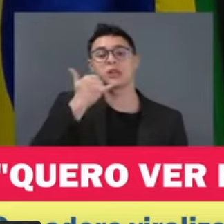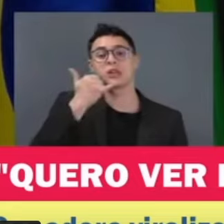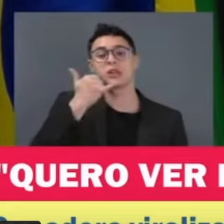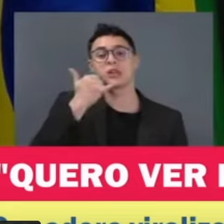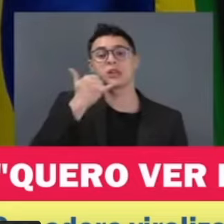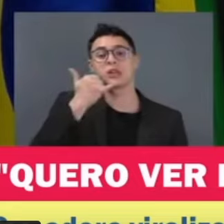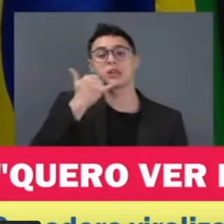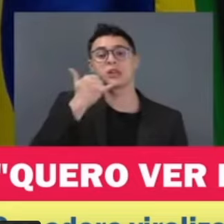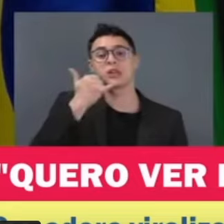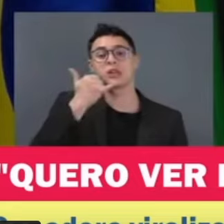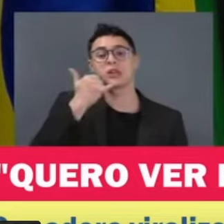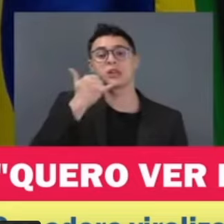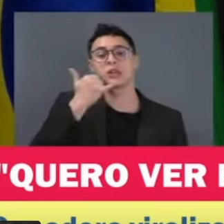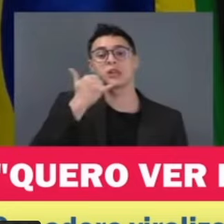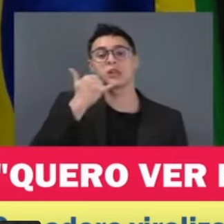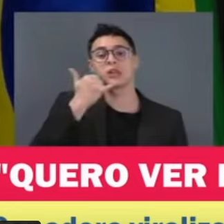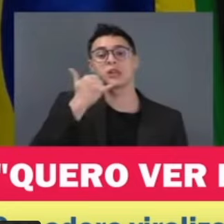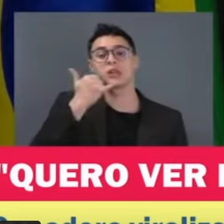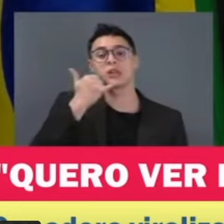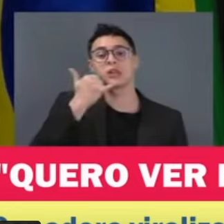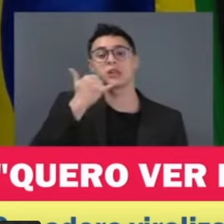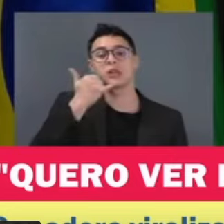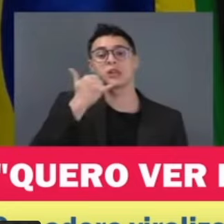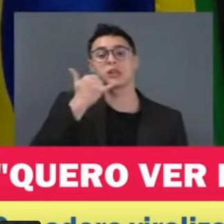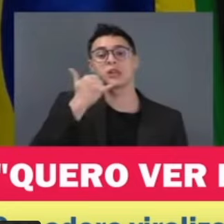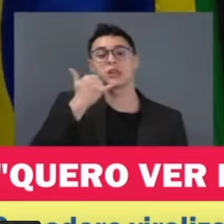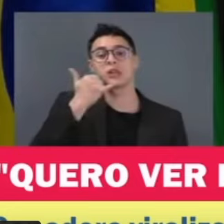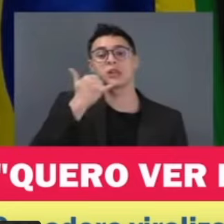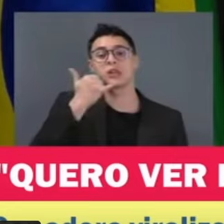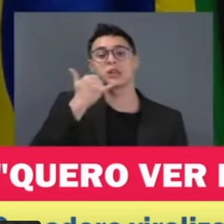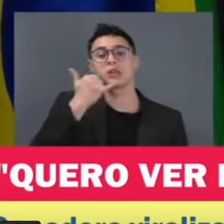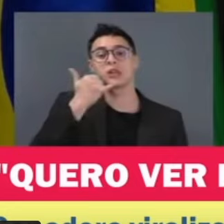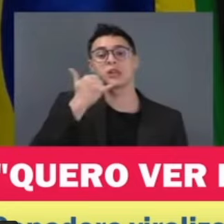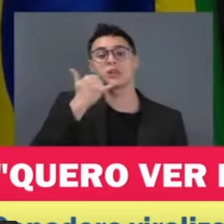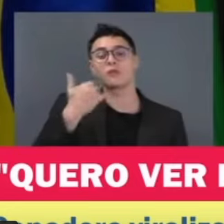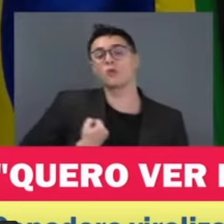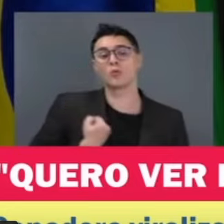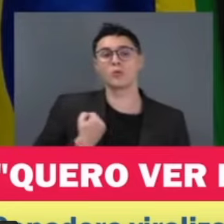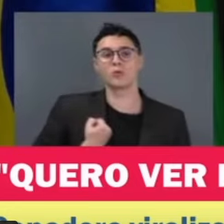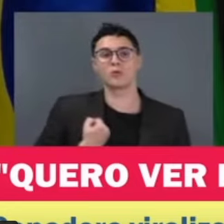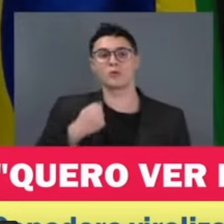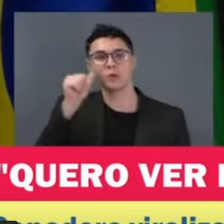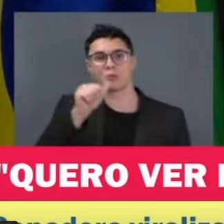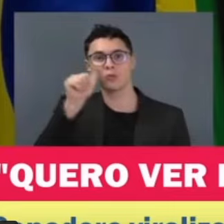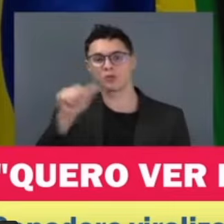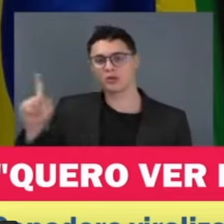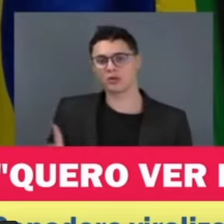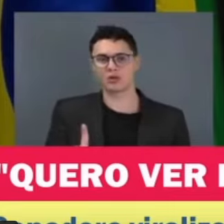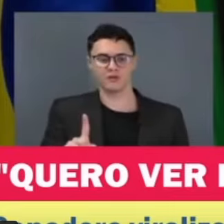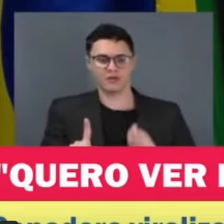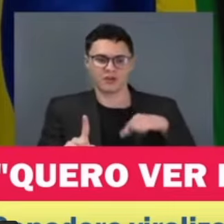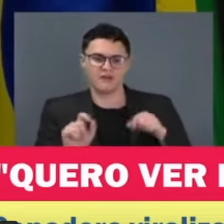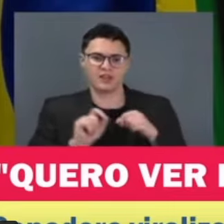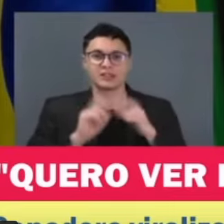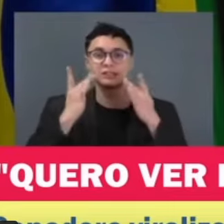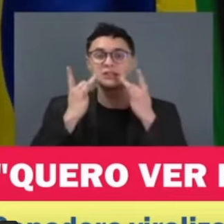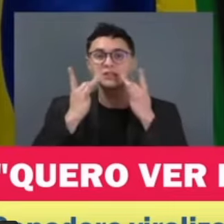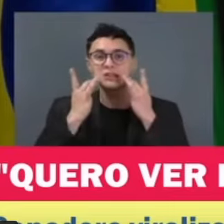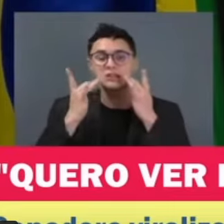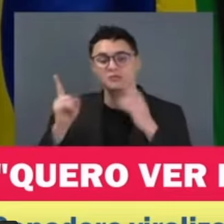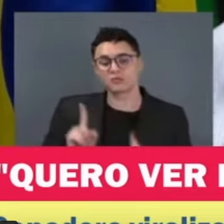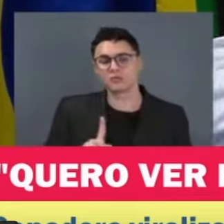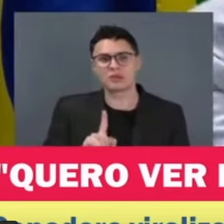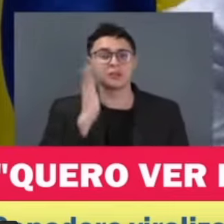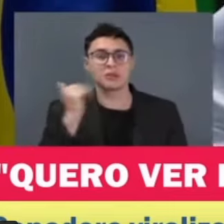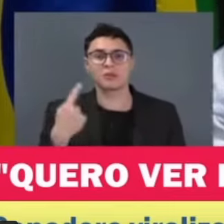grande polêmica e não há consenso sobre esse tema, viu? Daquela senhora que esteve aqui ontem, encenando aquilo que nós